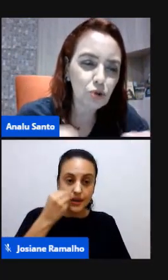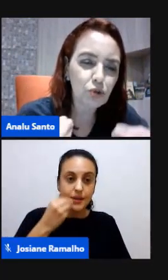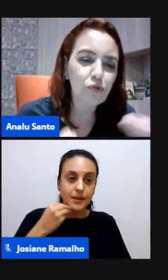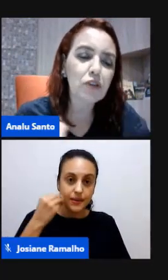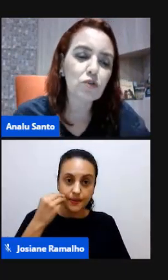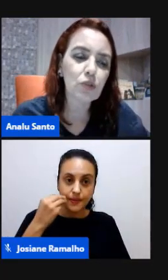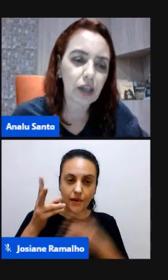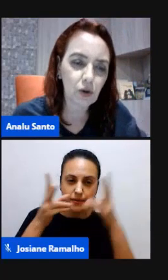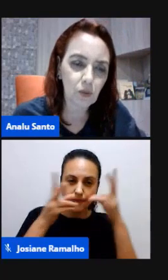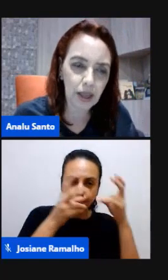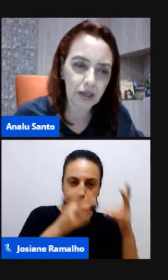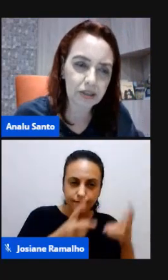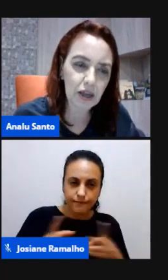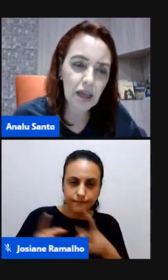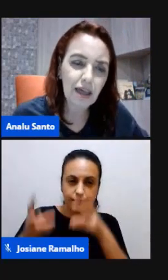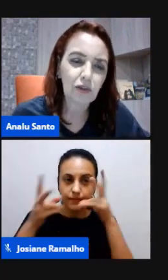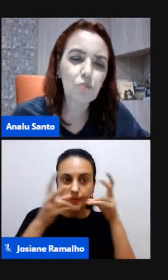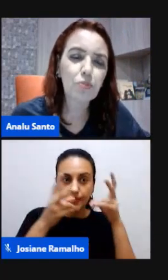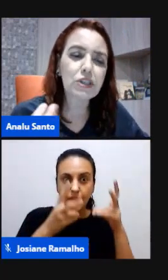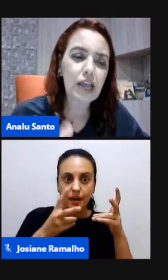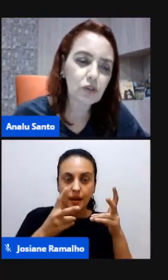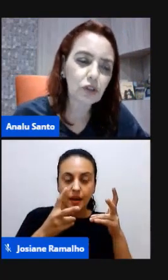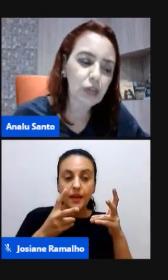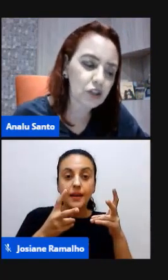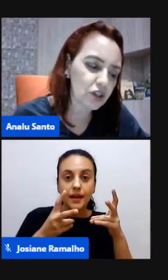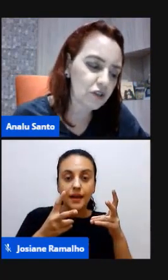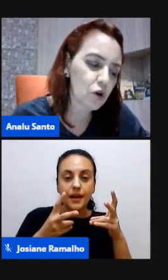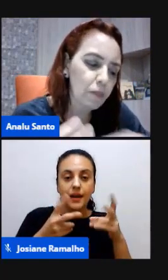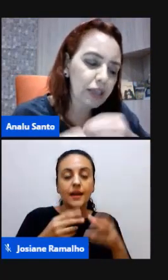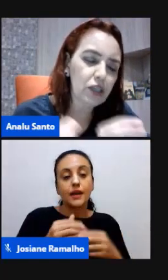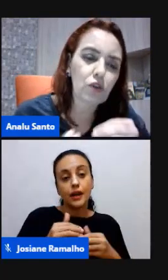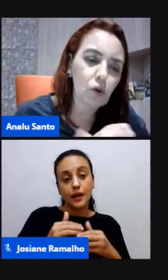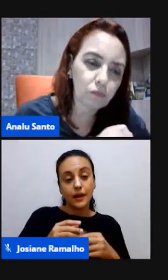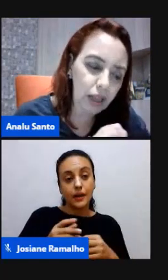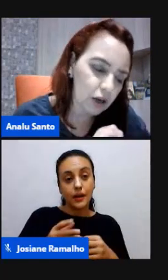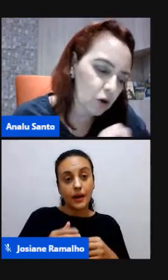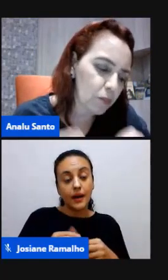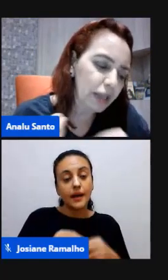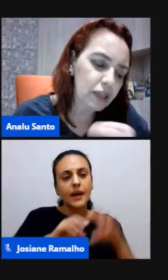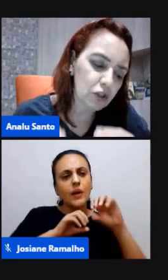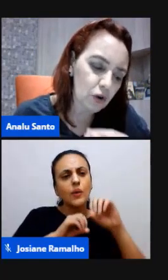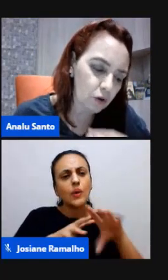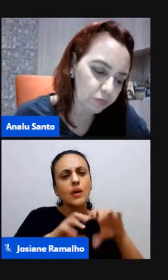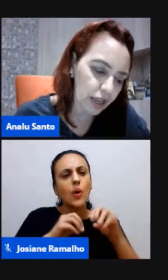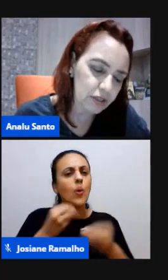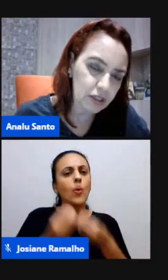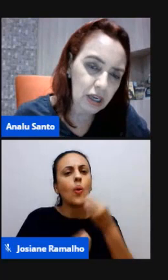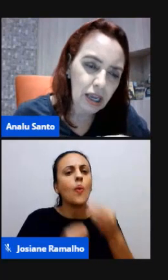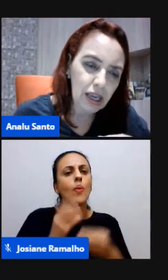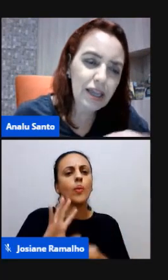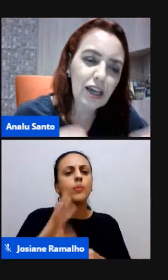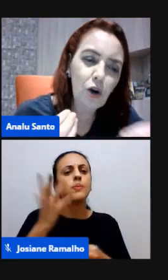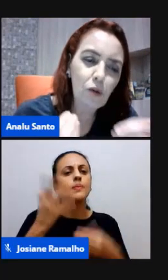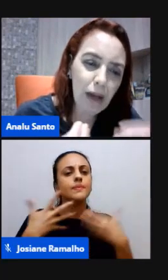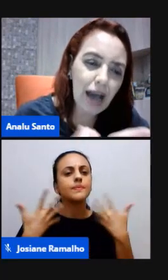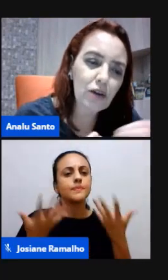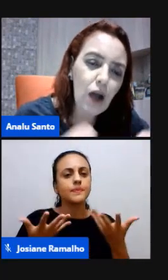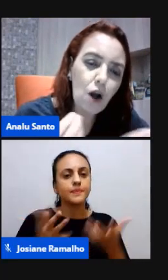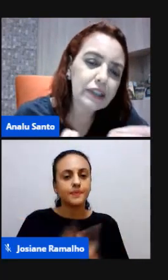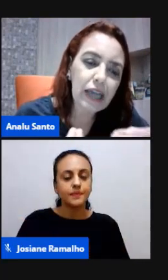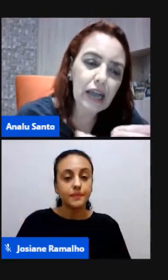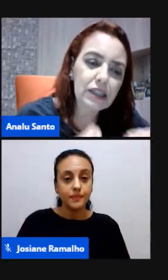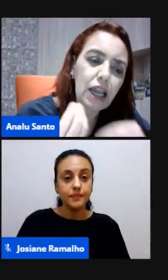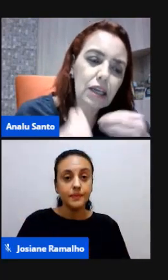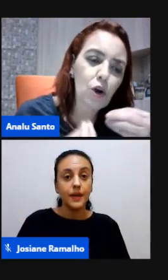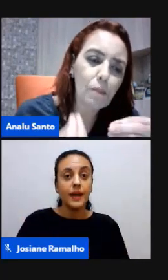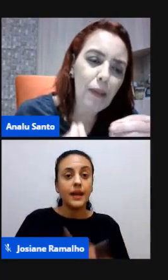isso tudo faz o que com elas, né? No processo educativo, como é que isso acontece? E ele compara, o